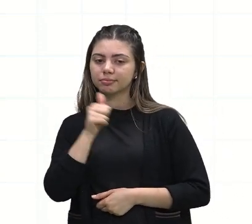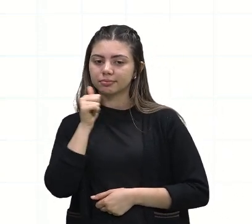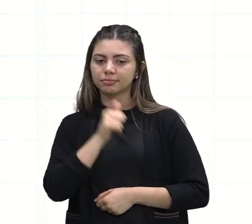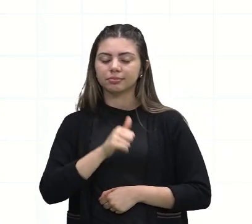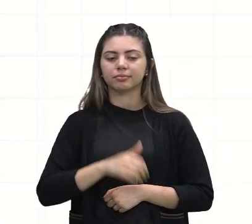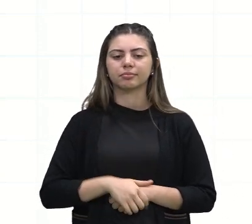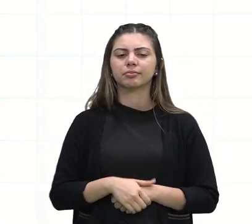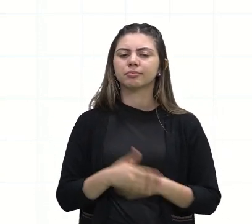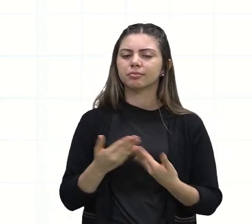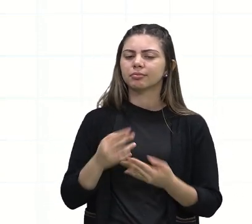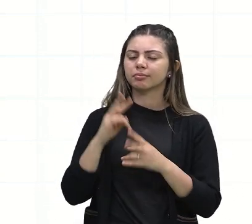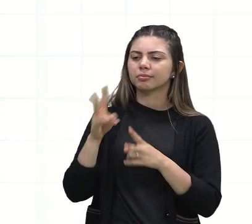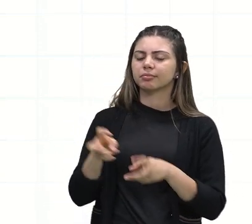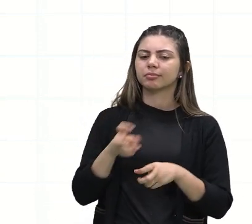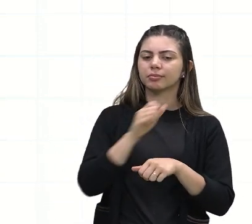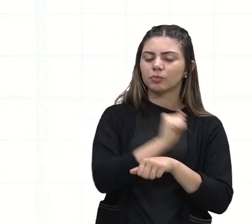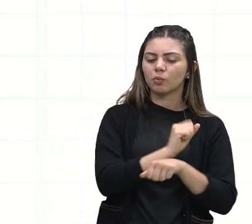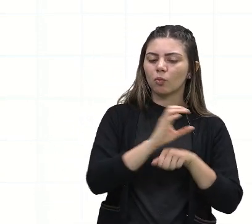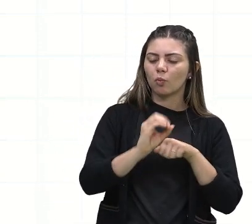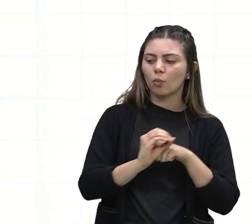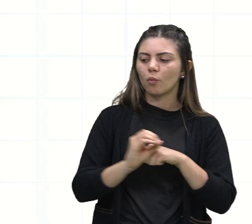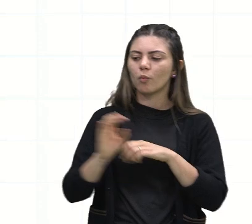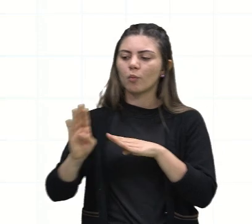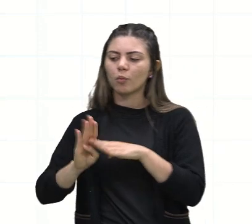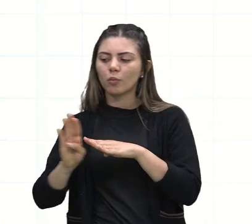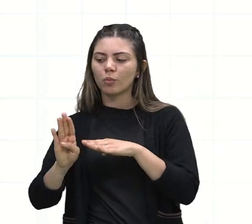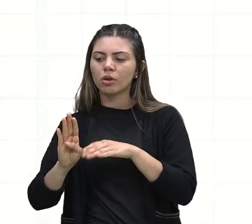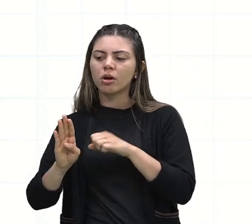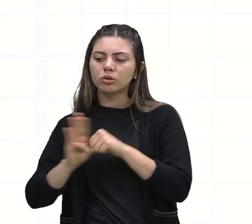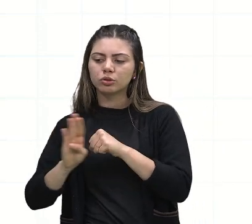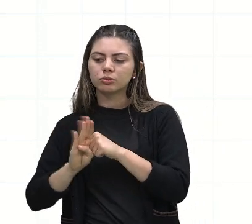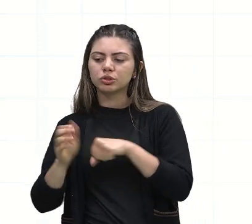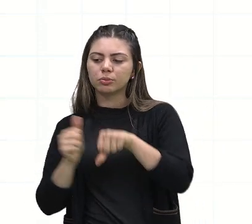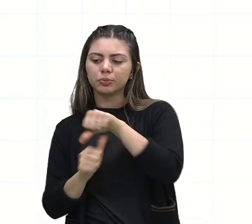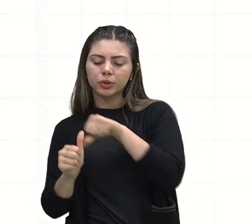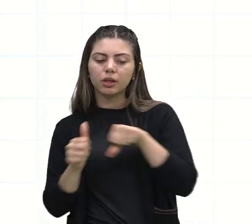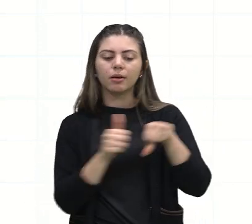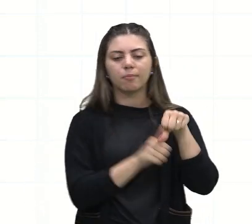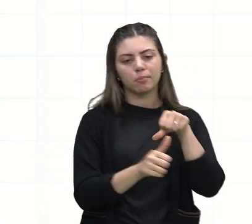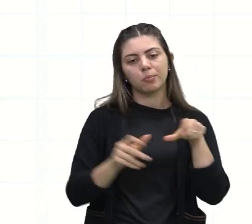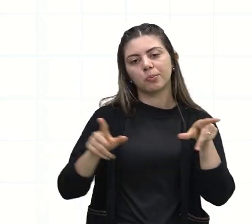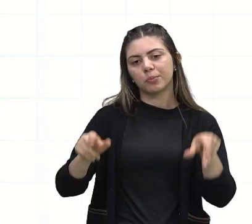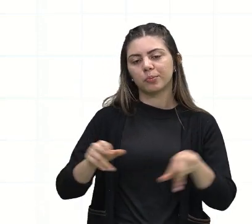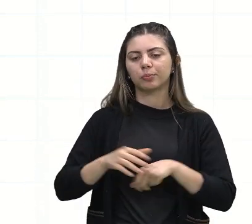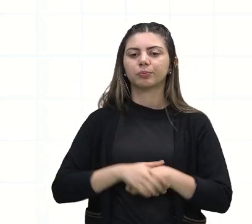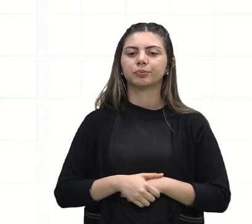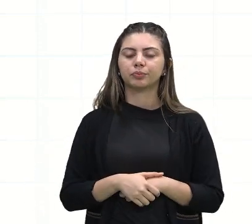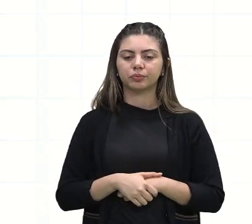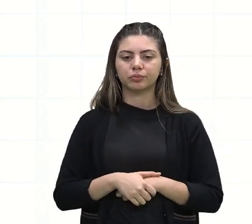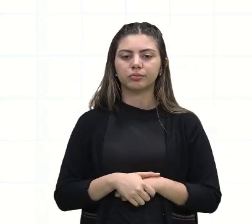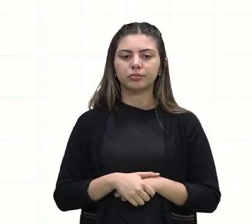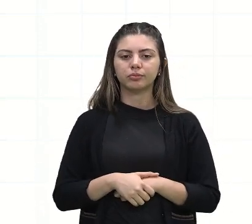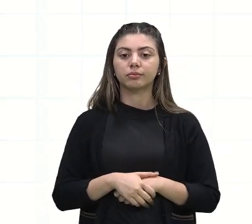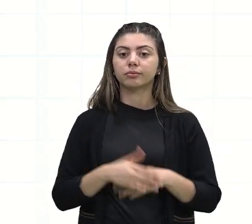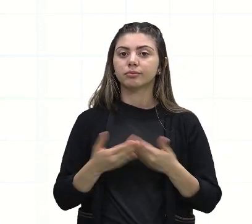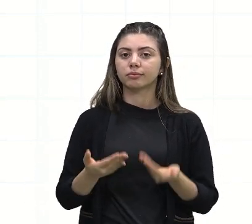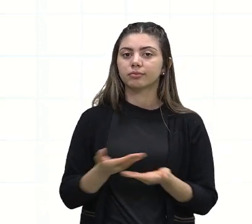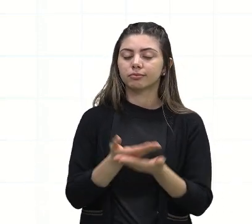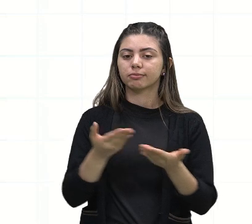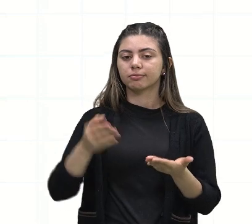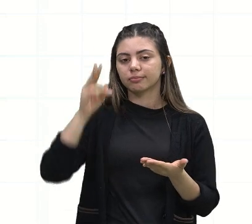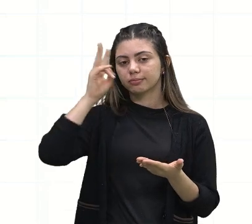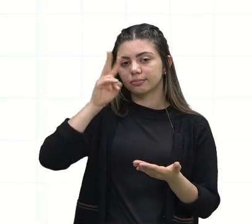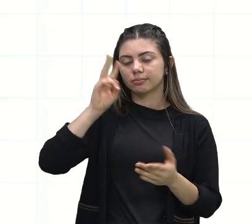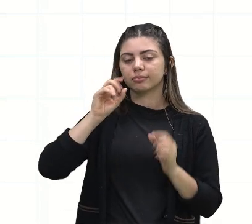Observem que ele vai ter que acompanhar essa mudança que acontece aqui no substantivo, certo? Então, lembrem sempre